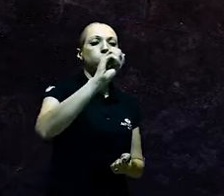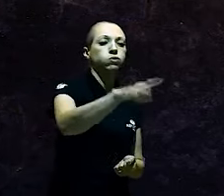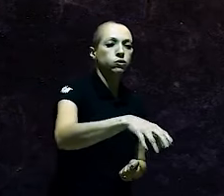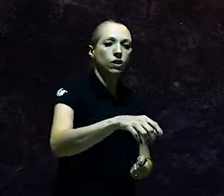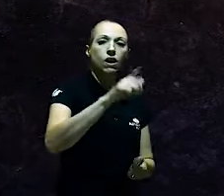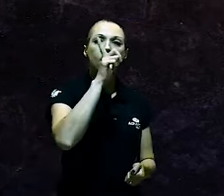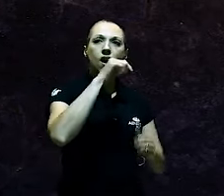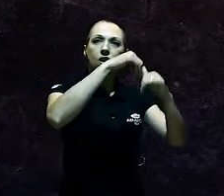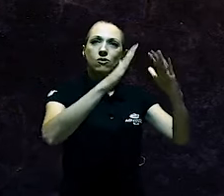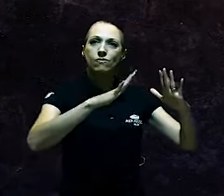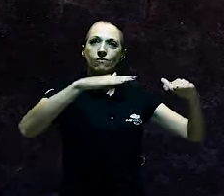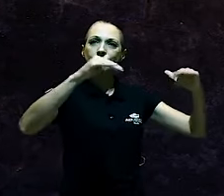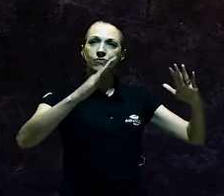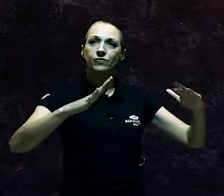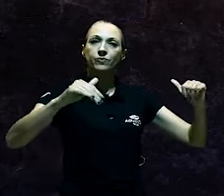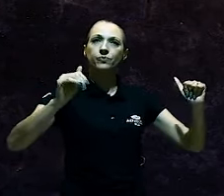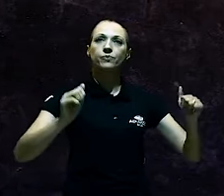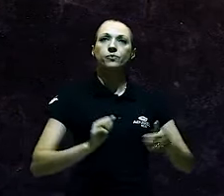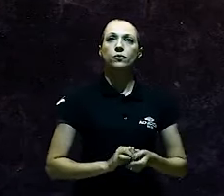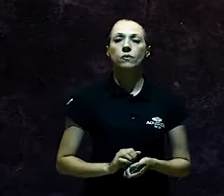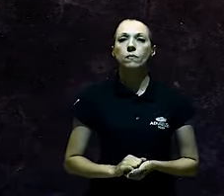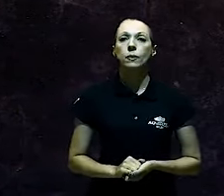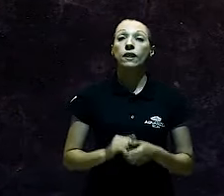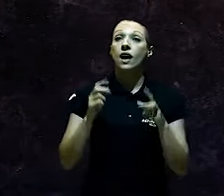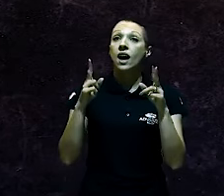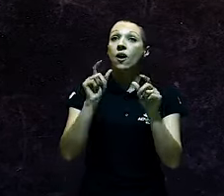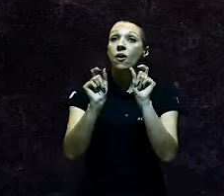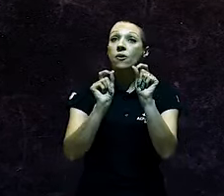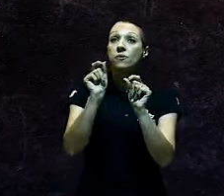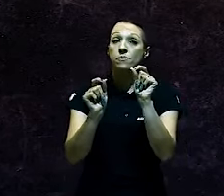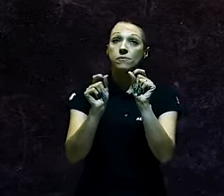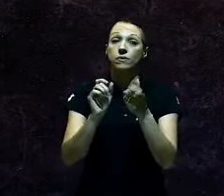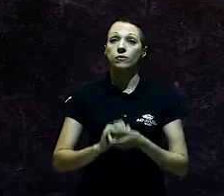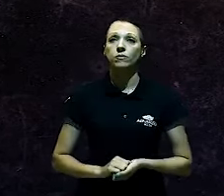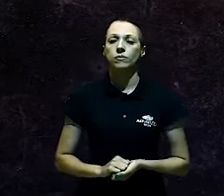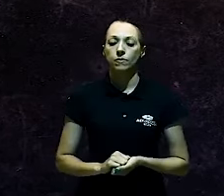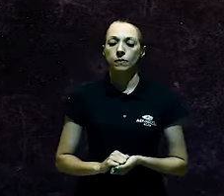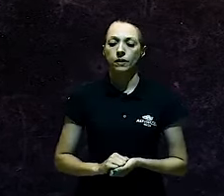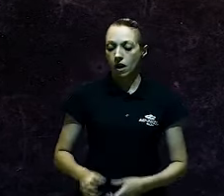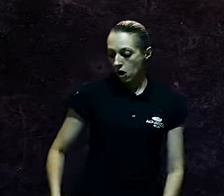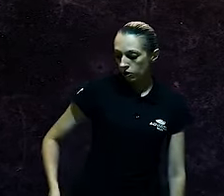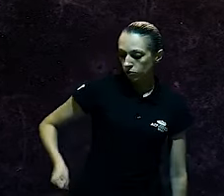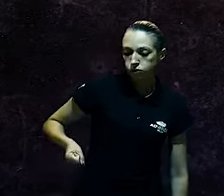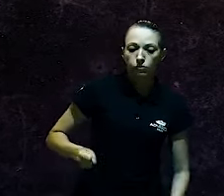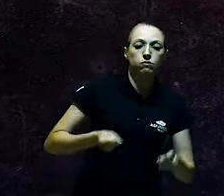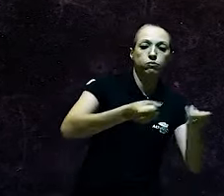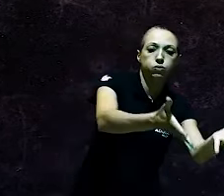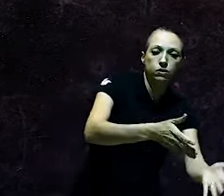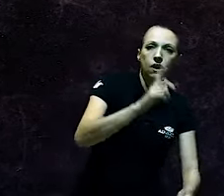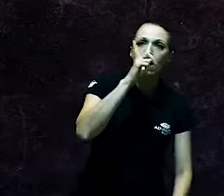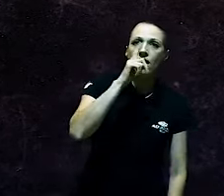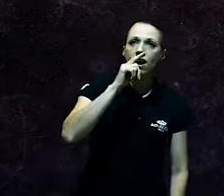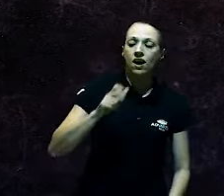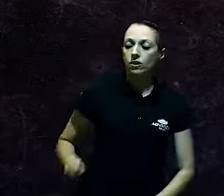me lancem ao mar, é a mesma estrutura, a mesma palavra usada para as bagagens que foram jogadas. Ele diz: eu sou um contrapeso, eu não tenho valor, mas se